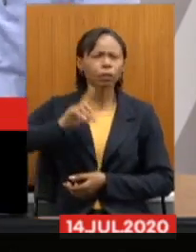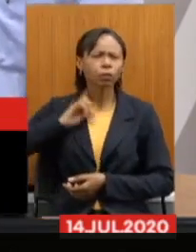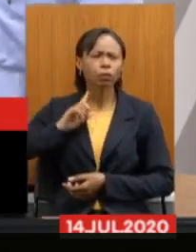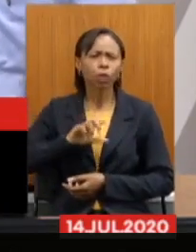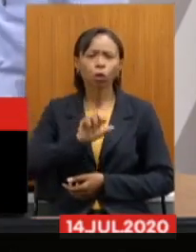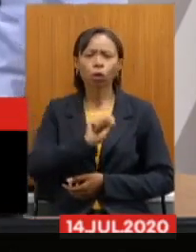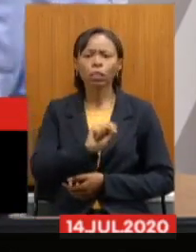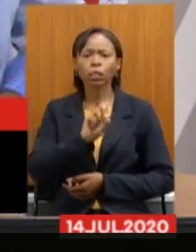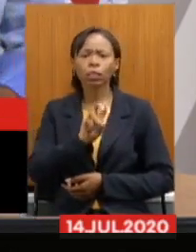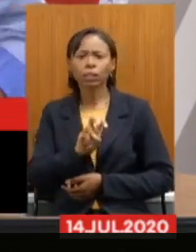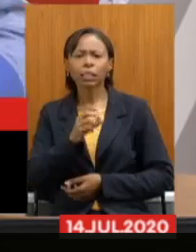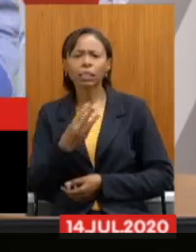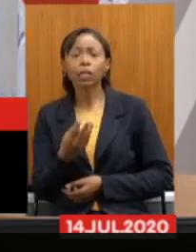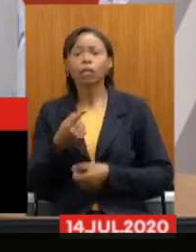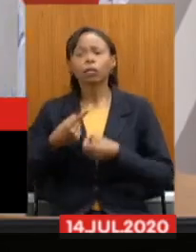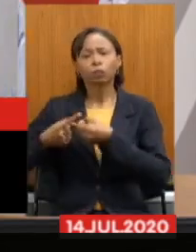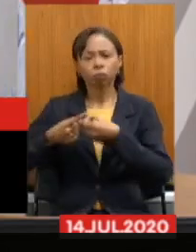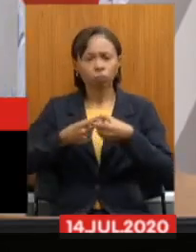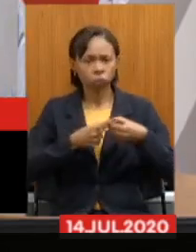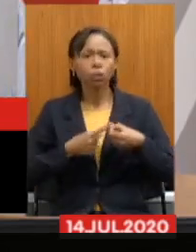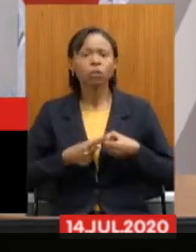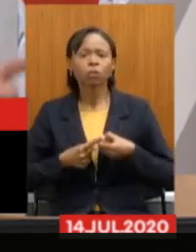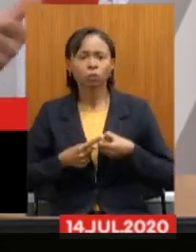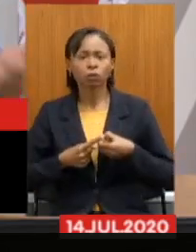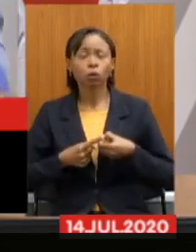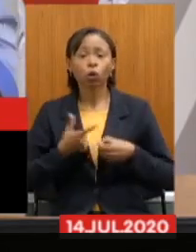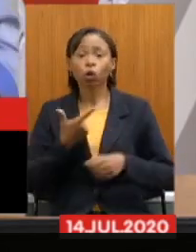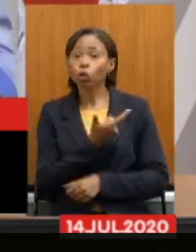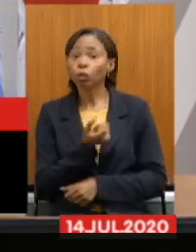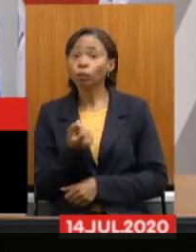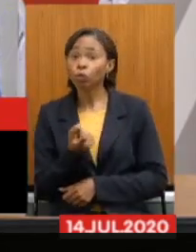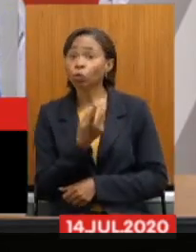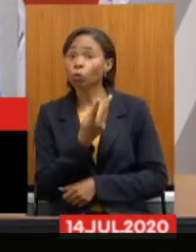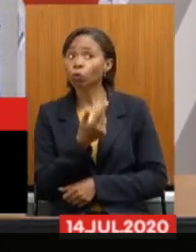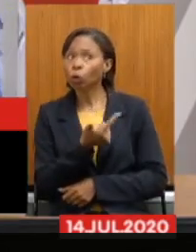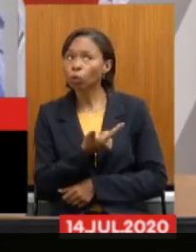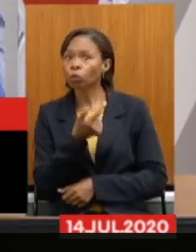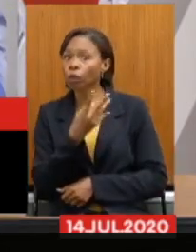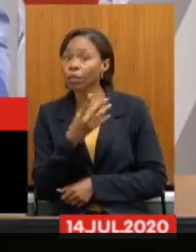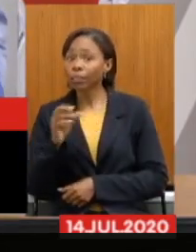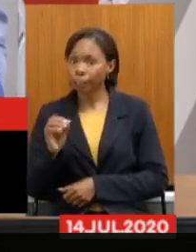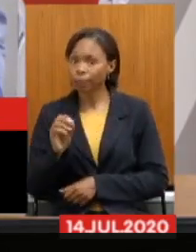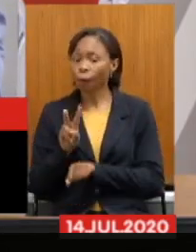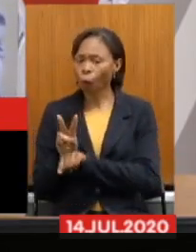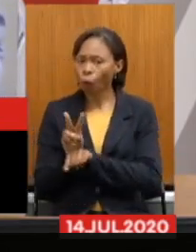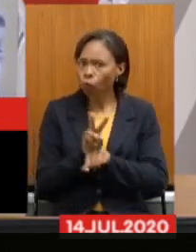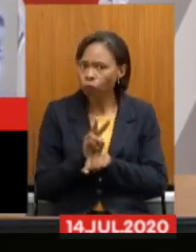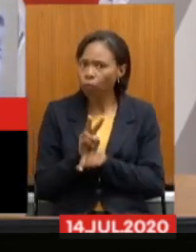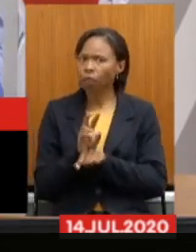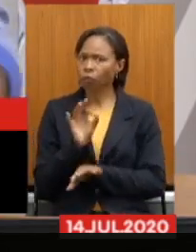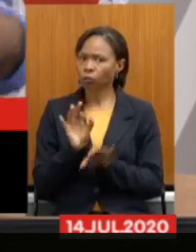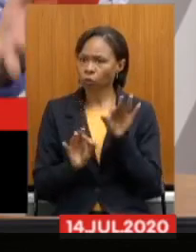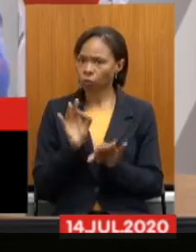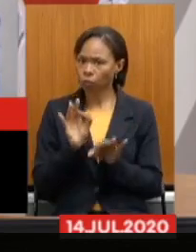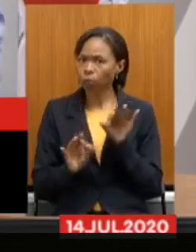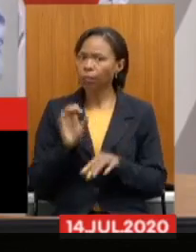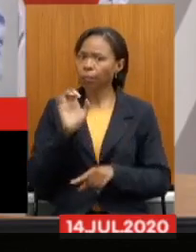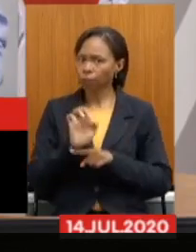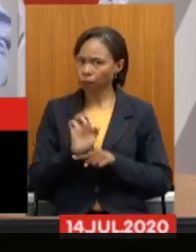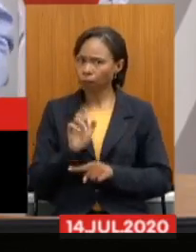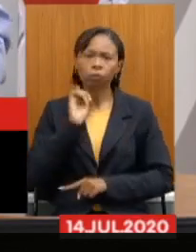853 municípios, com apenas 2.400 oficiais de justiça no Estado de Minas Gerais, que estão na